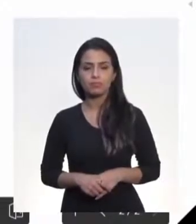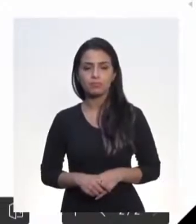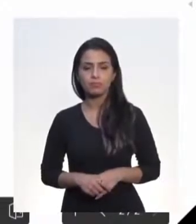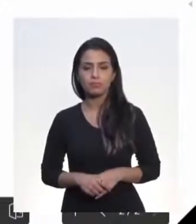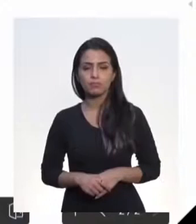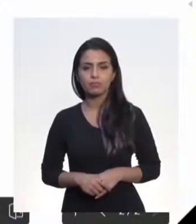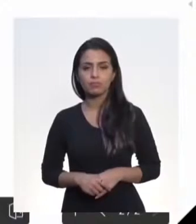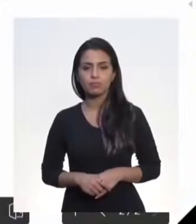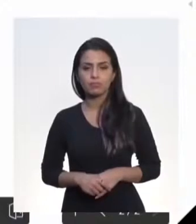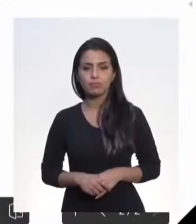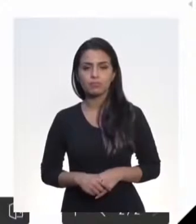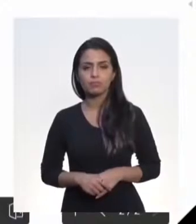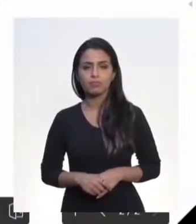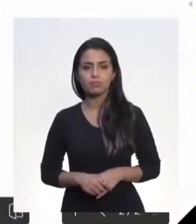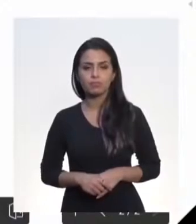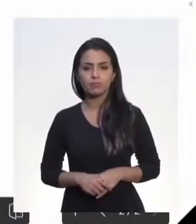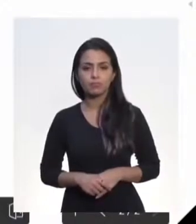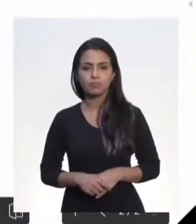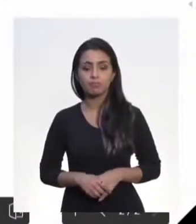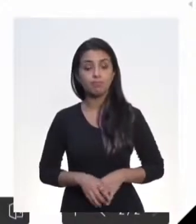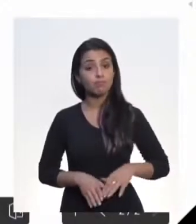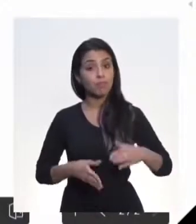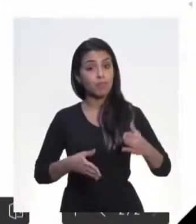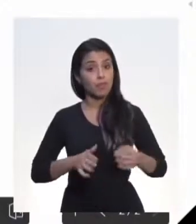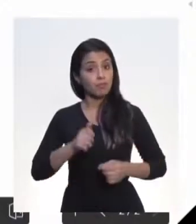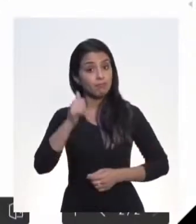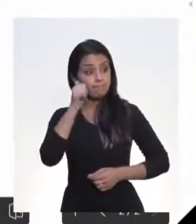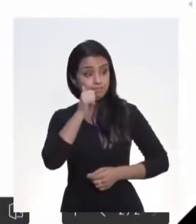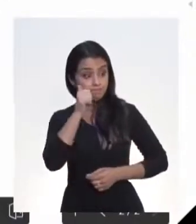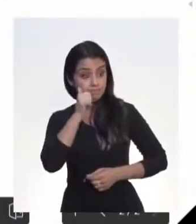torceu muito